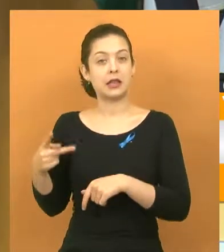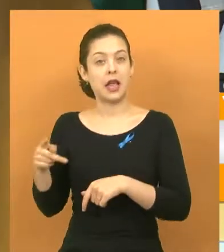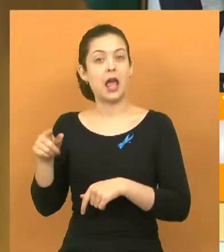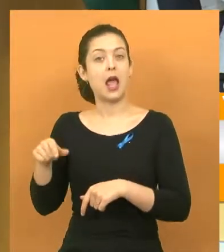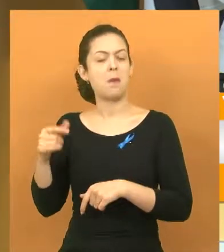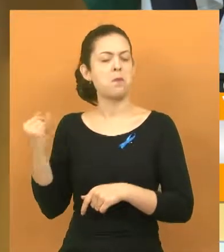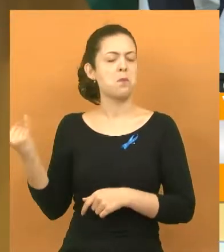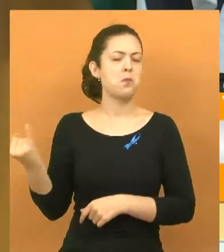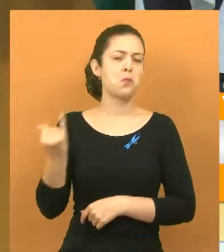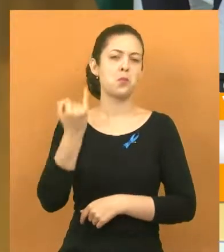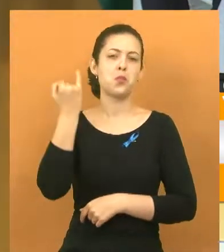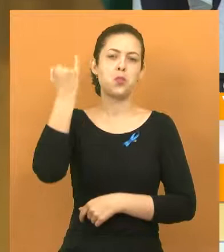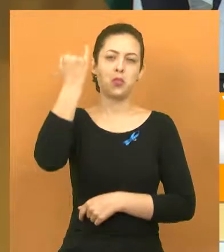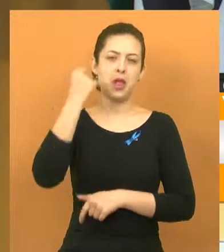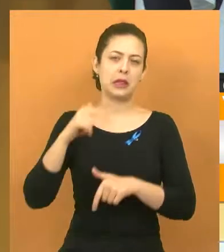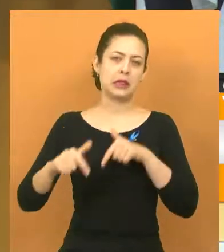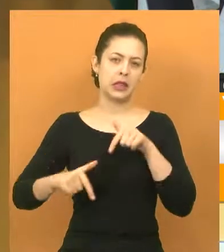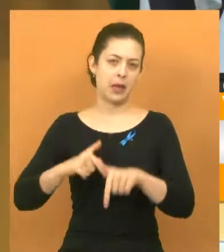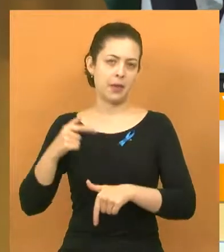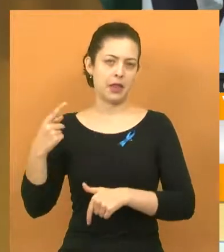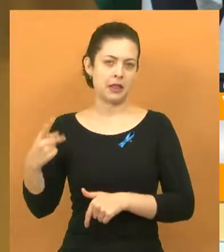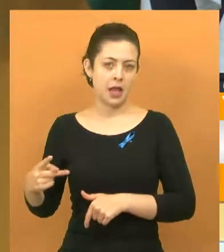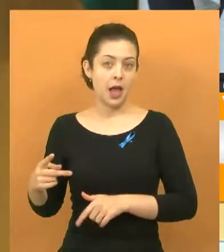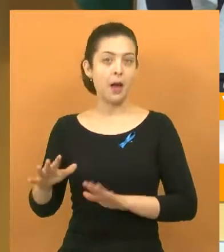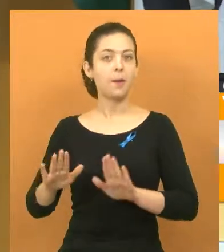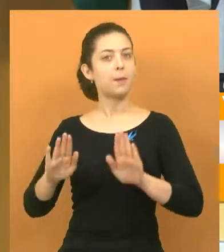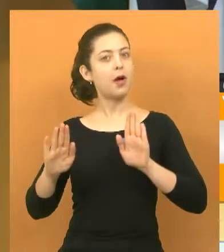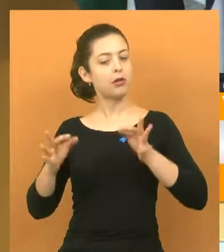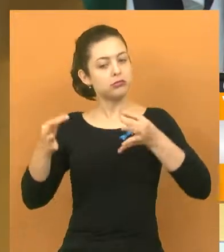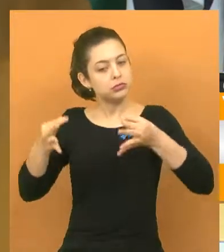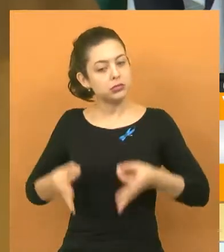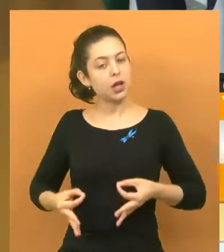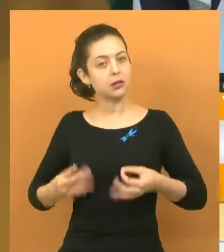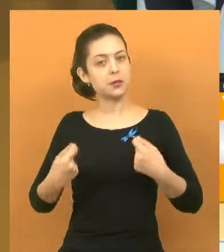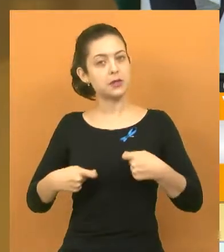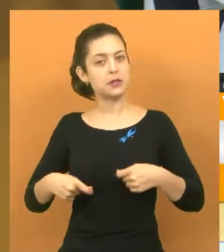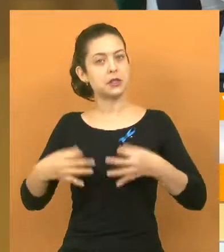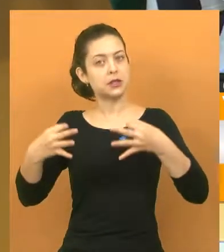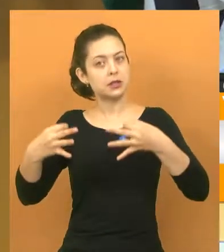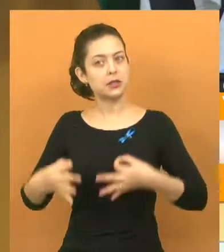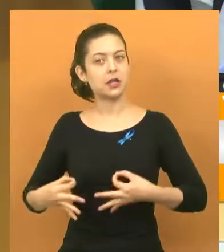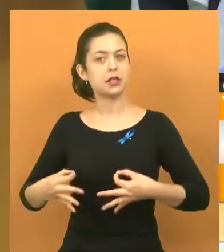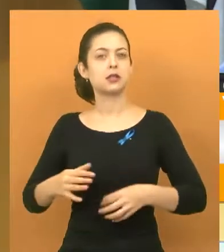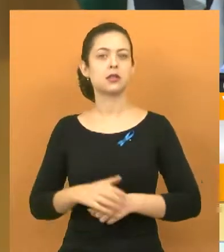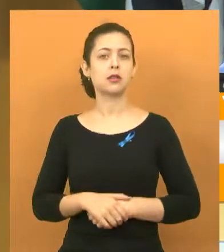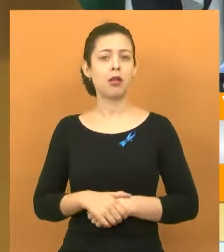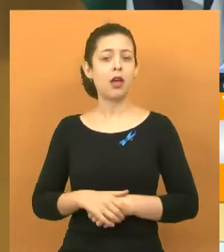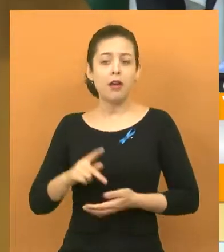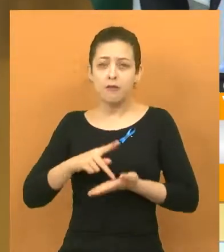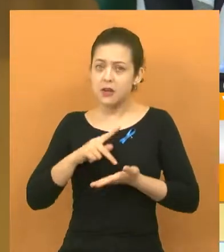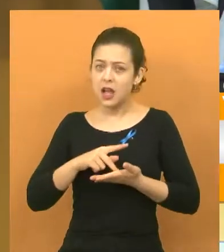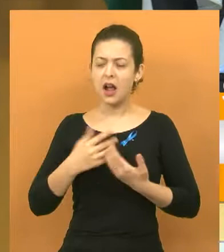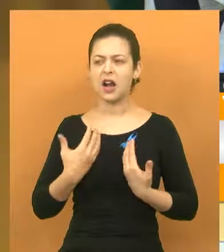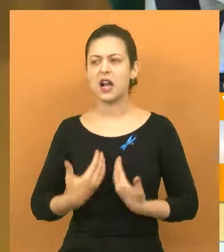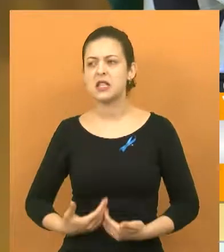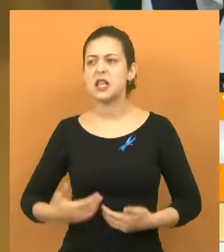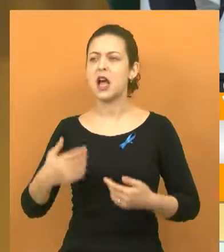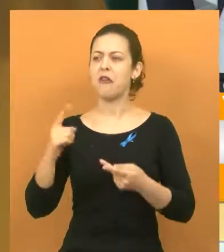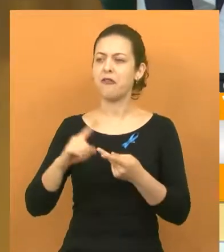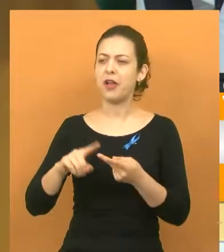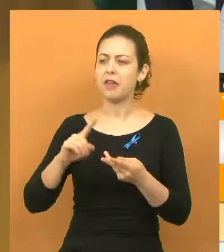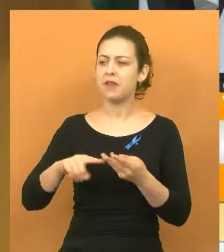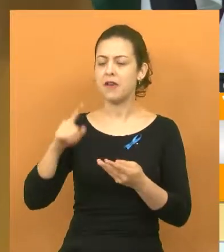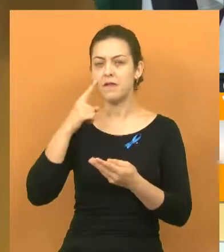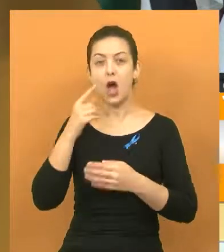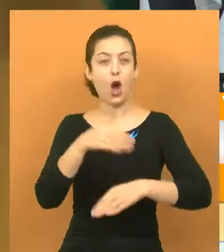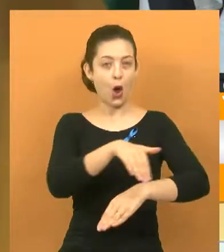trabalho muito importante, desde que eles façam de forma correta. Porque o que o Abner falou é pura verdade. Eu estou cansado de ver pessoas que